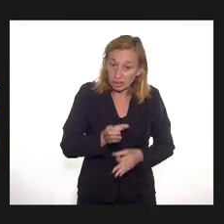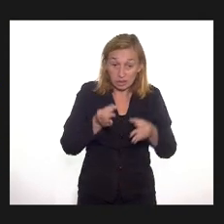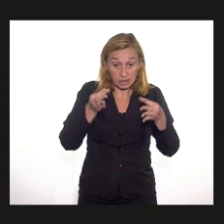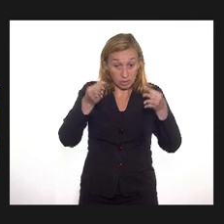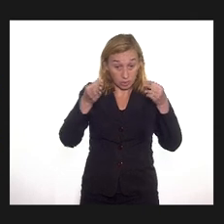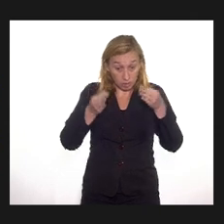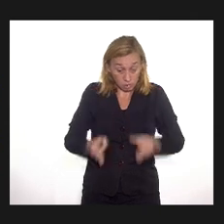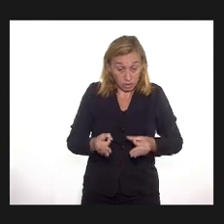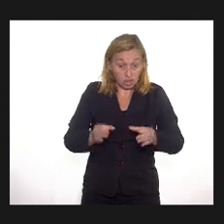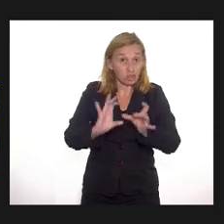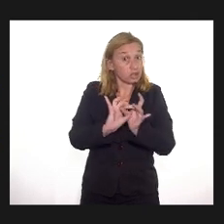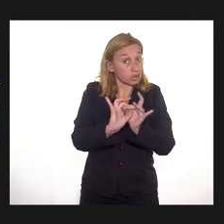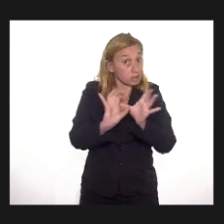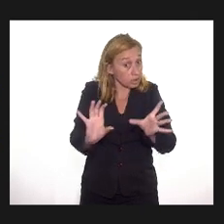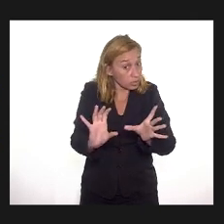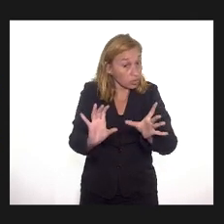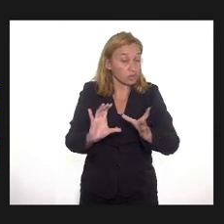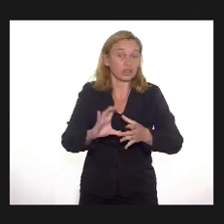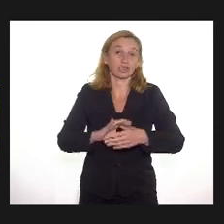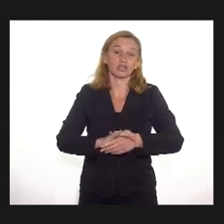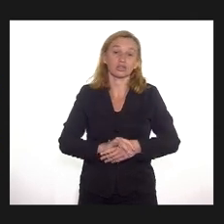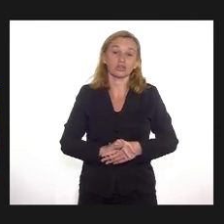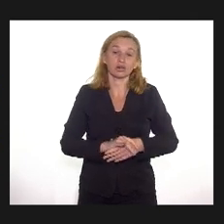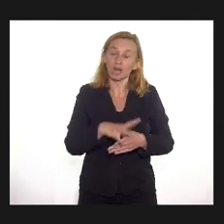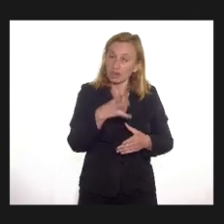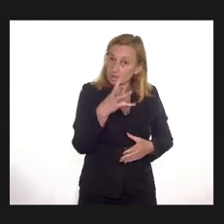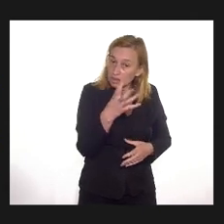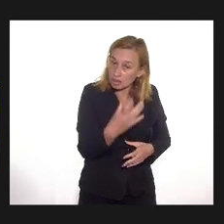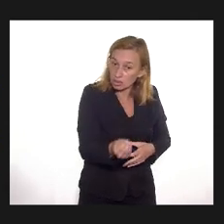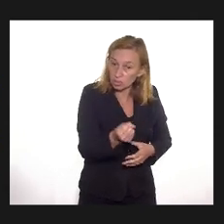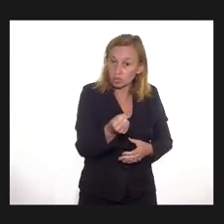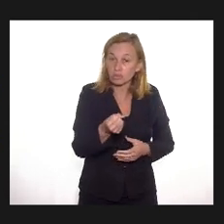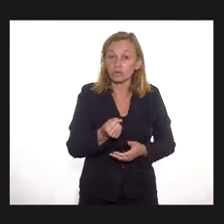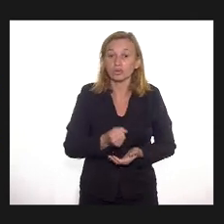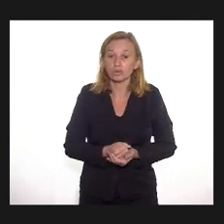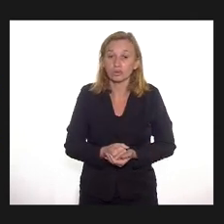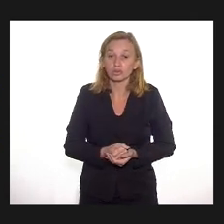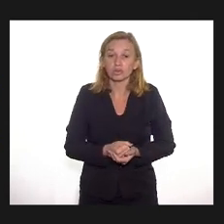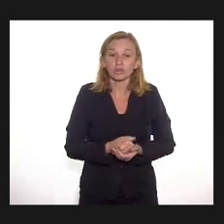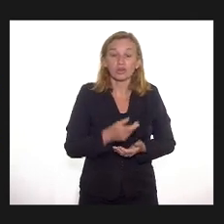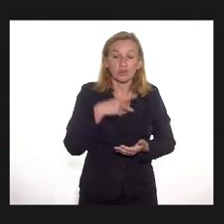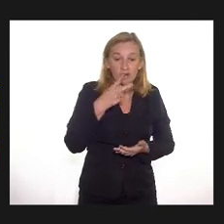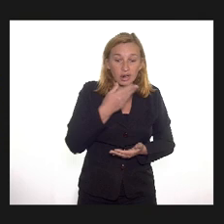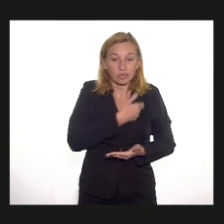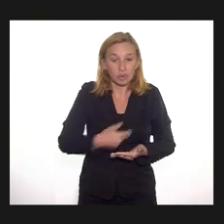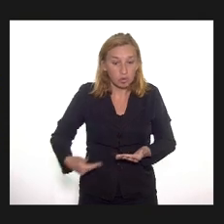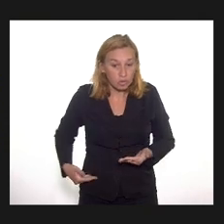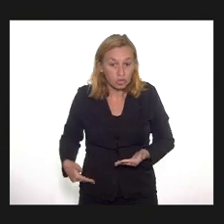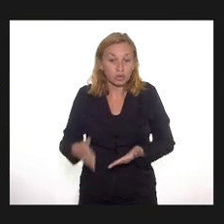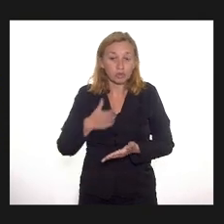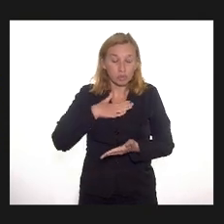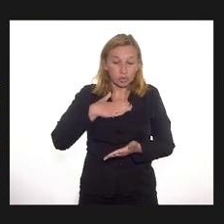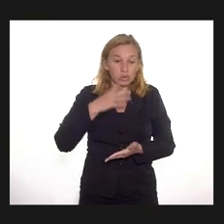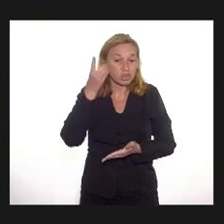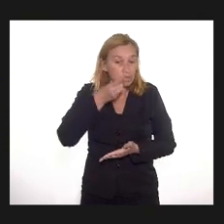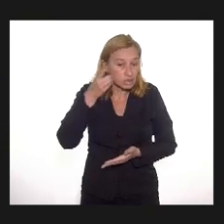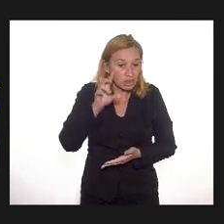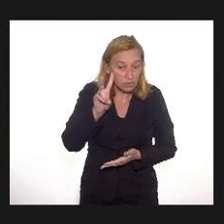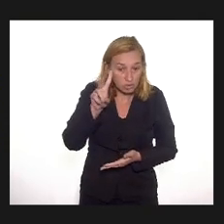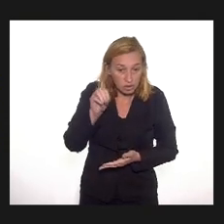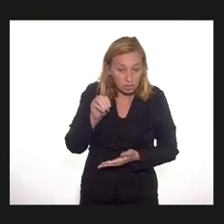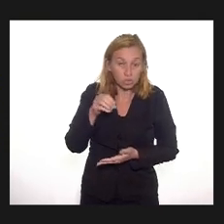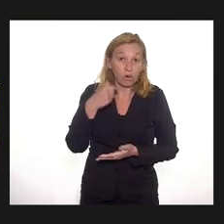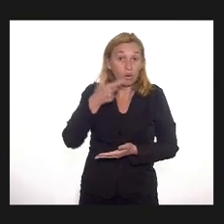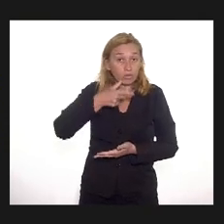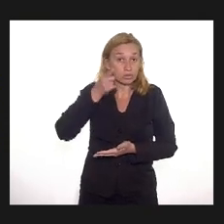muito democrática, aceitou aí as ponderações colocadas pelo governo, colocadas por mim e pelo deputado Vandro ontem